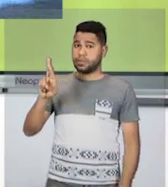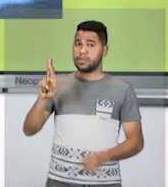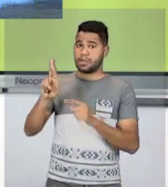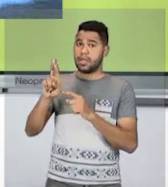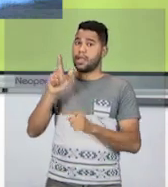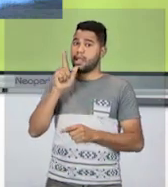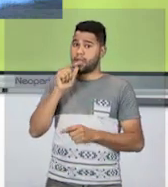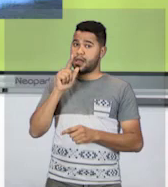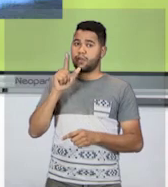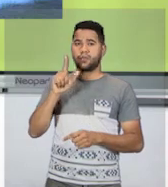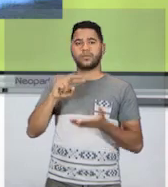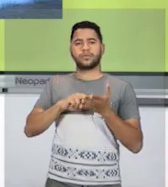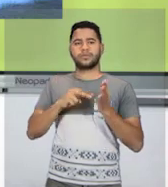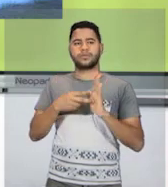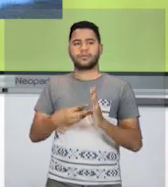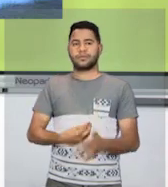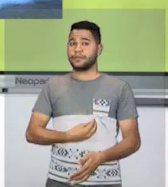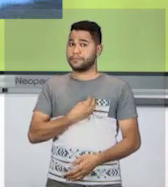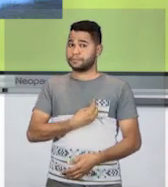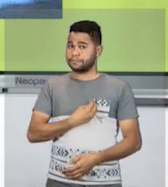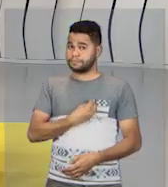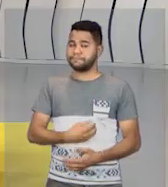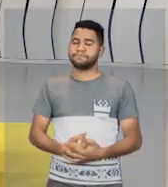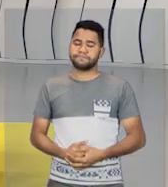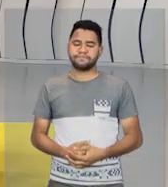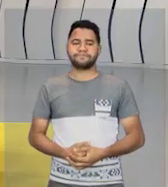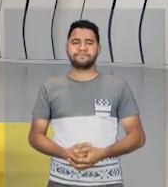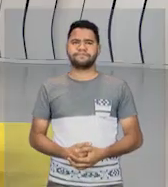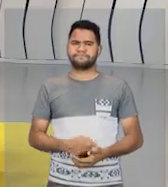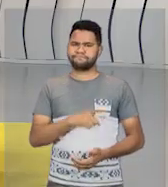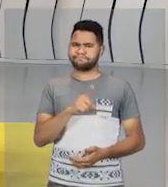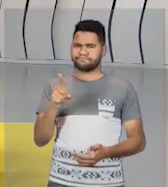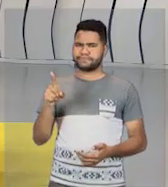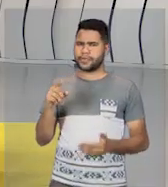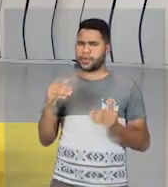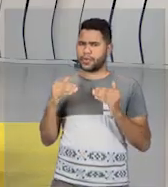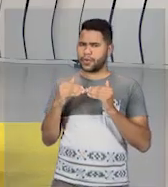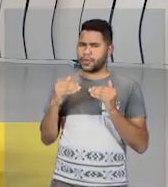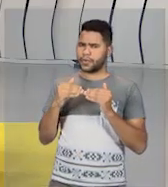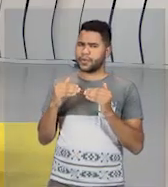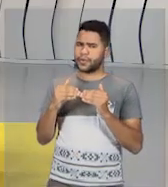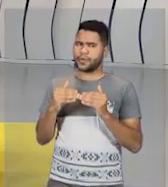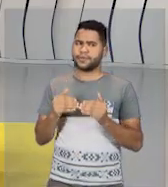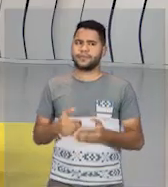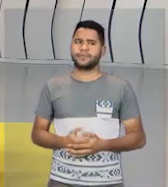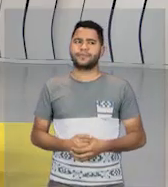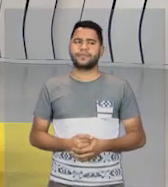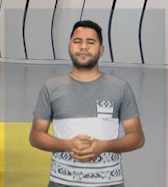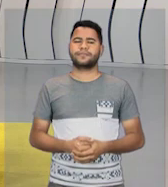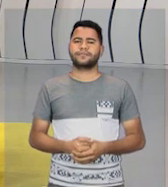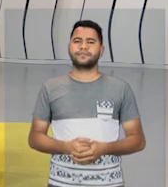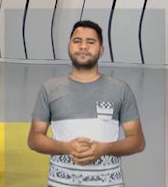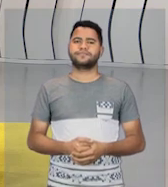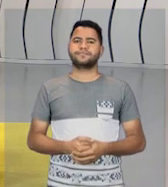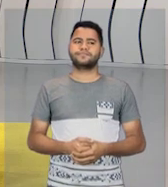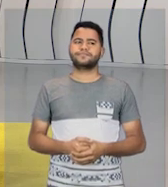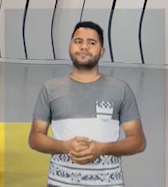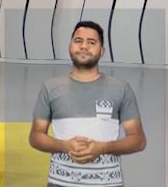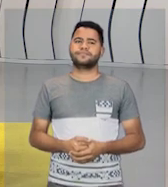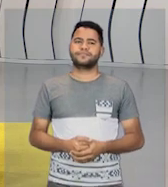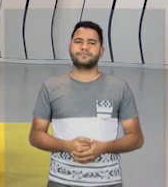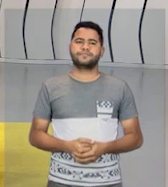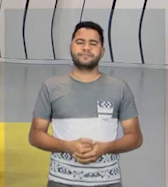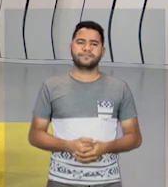vida do Will agree vocês concordam let reflecting about